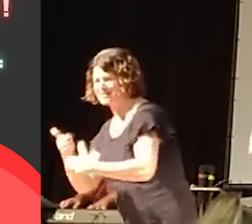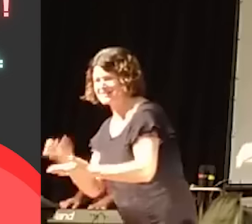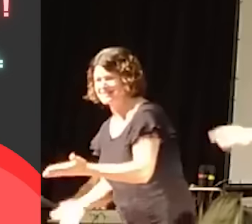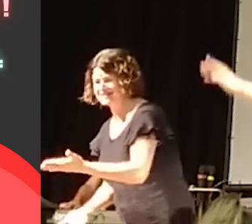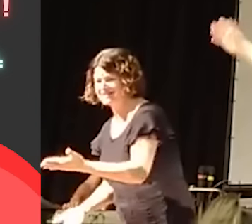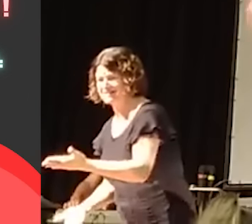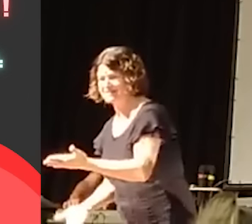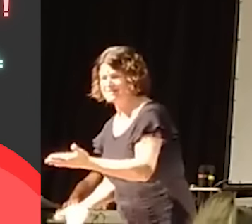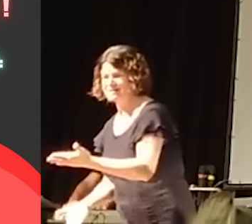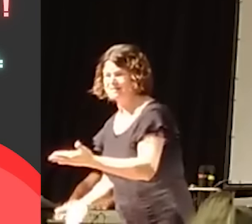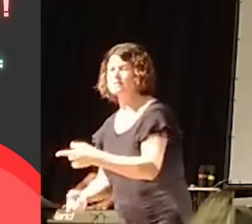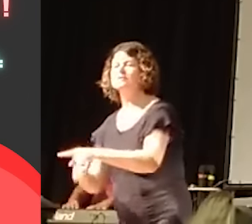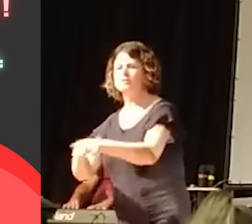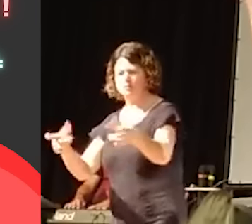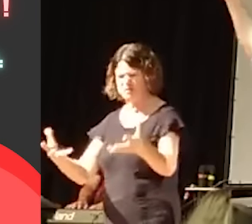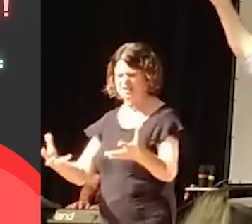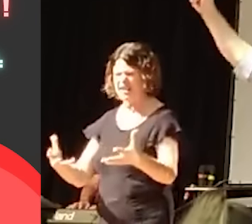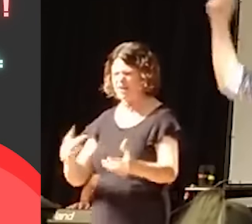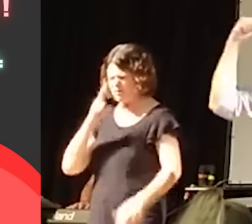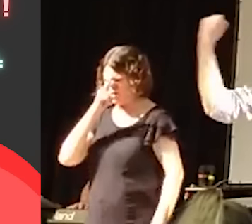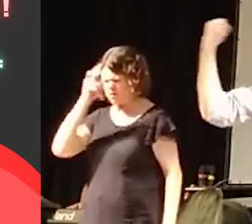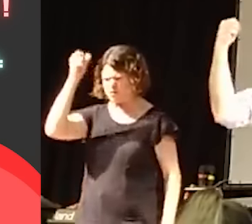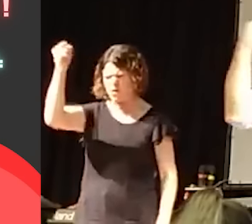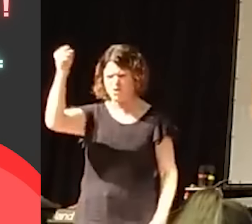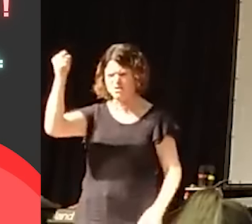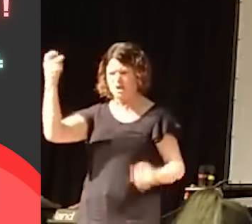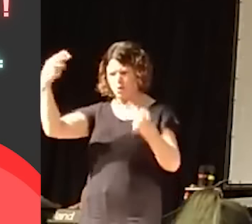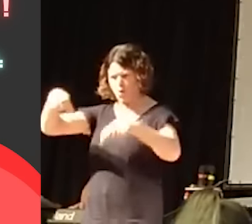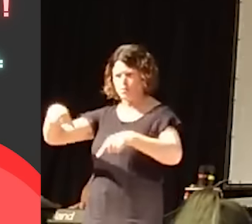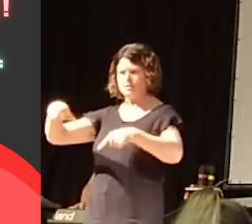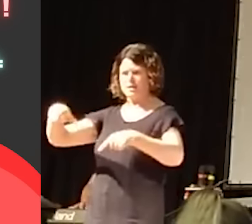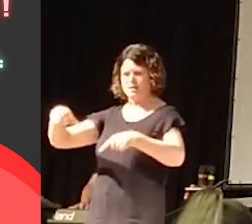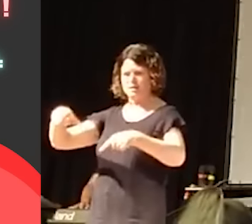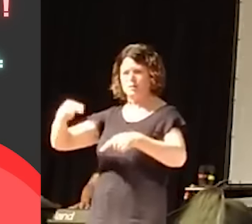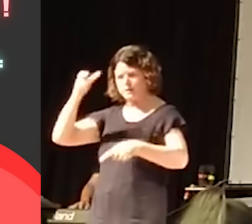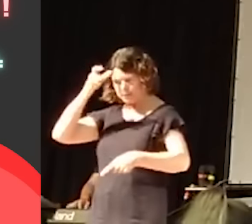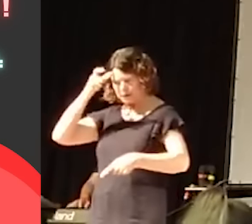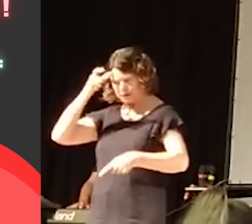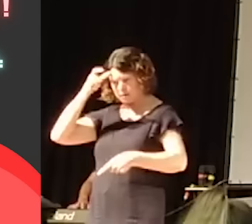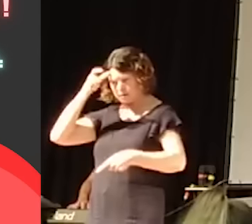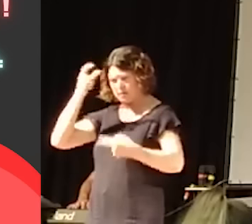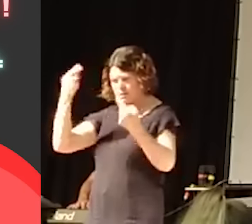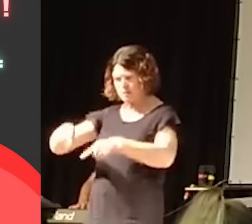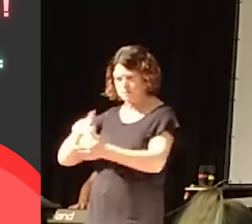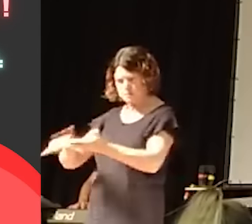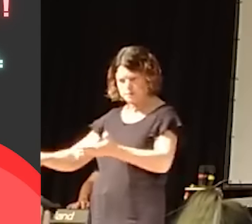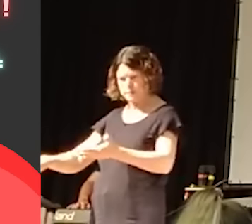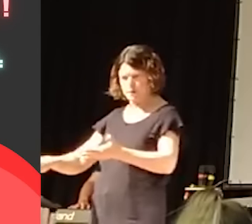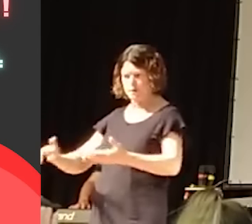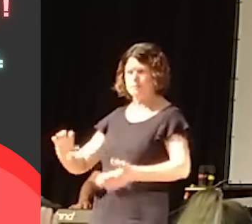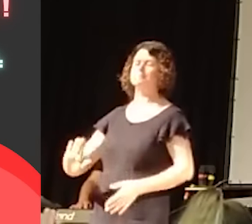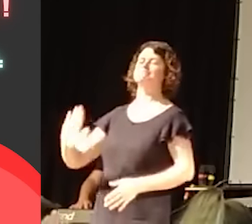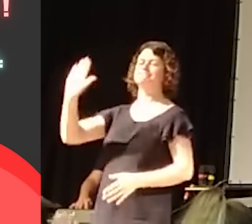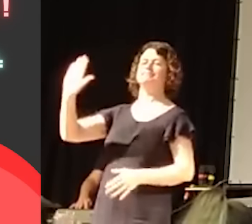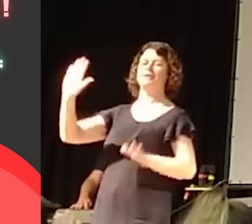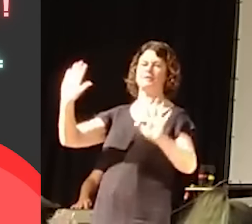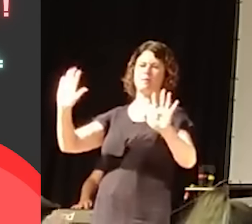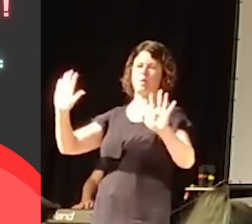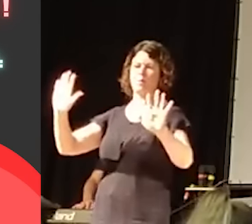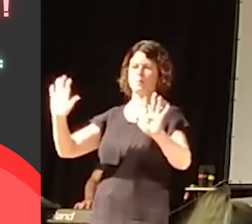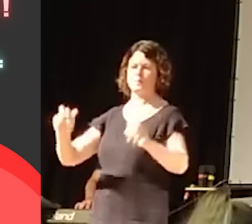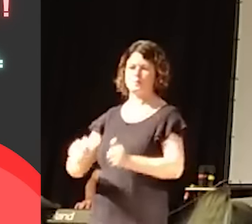fortalecido guerra levante sua mão eu quero isso eu quero que essa Fortaleza venha em mim em nome de Jesus Deus abençoe